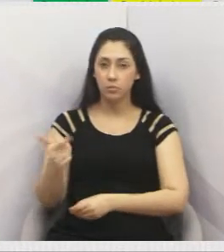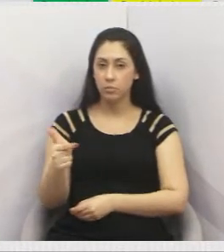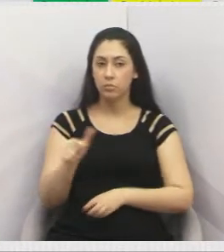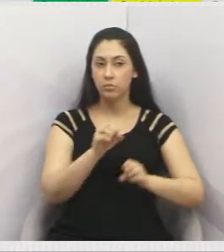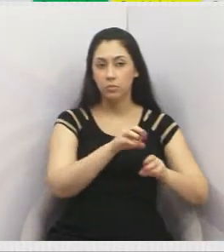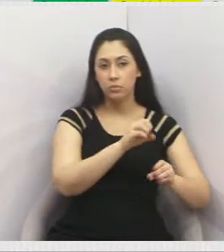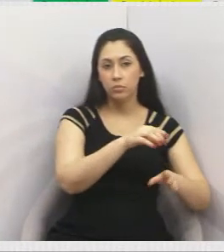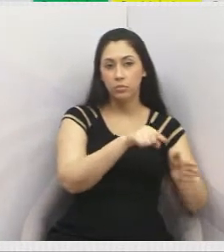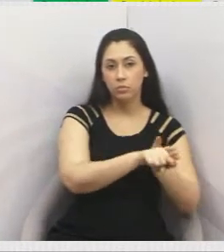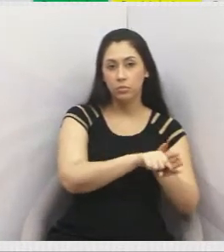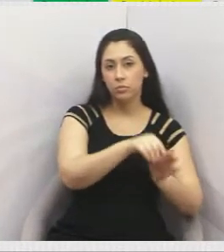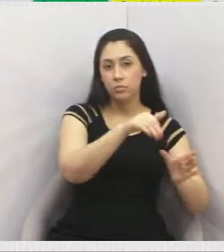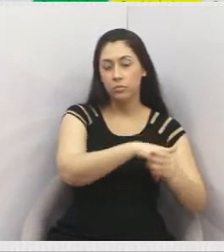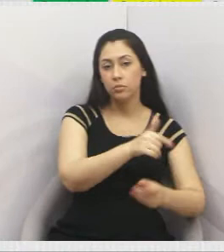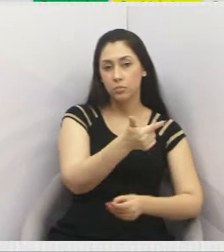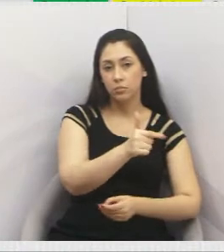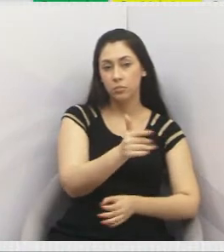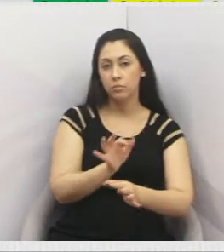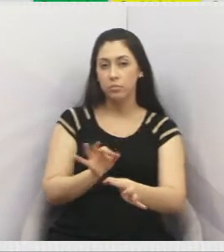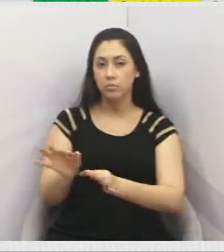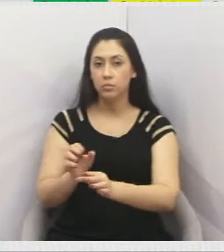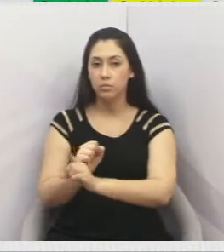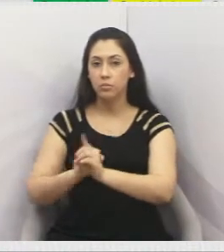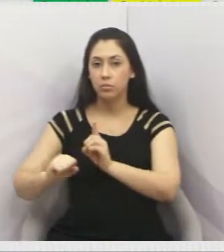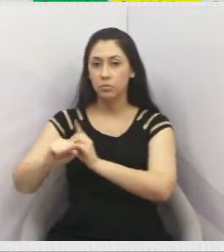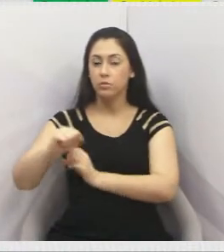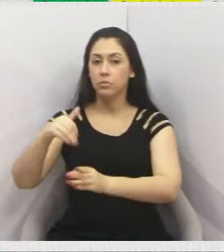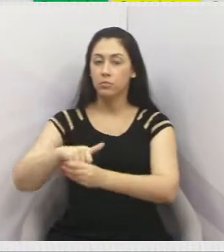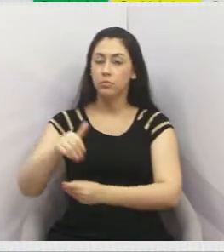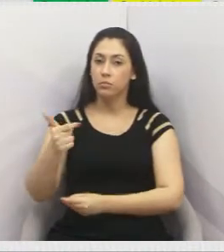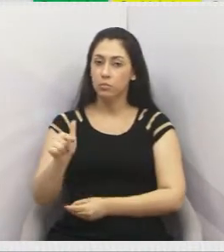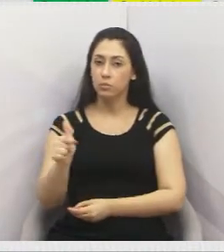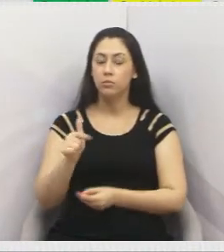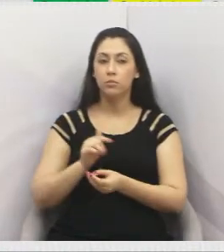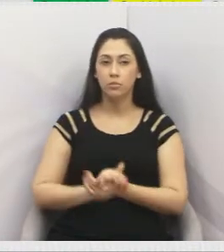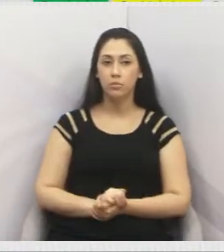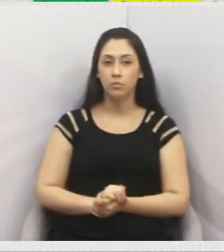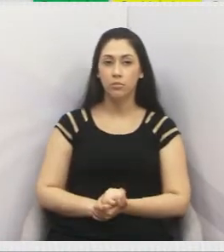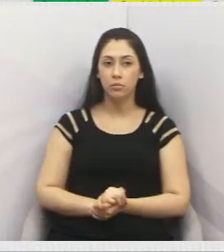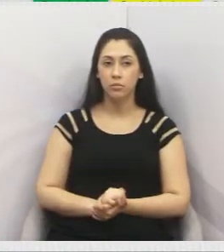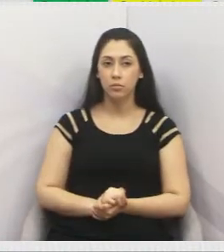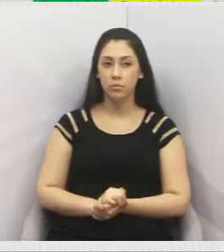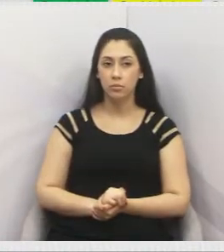entidades acadêmicas em branco, Organização da Sociedade Civil em branco.